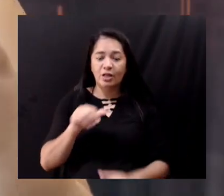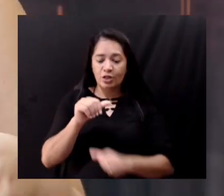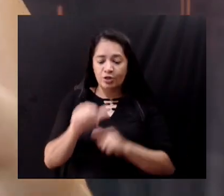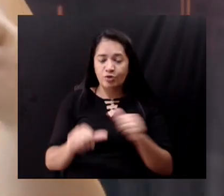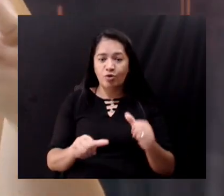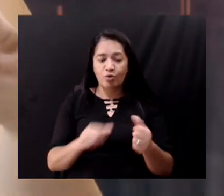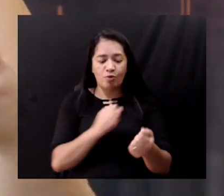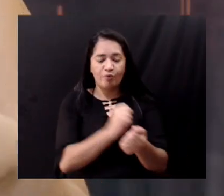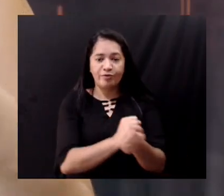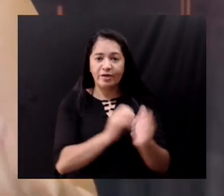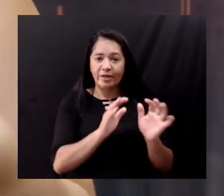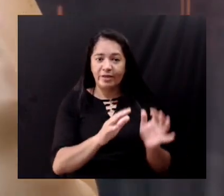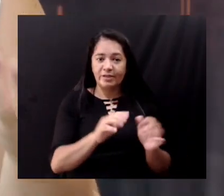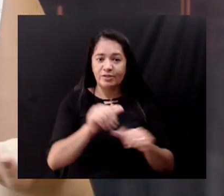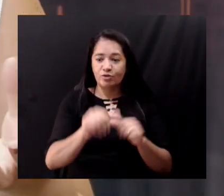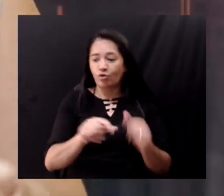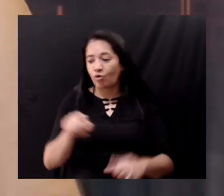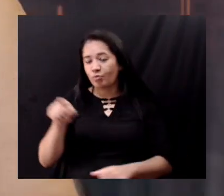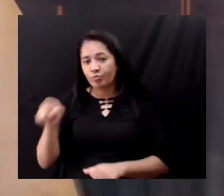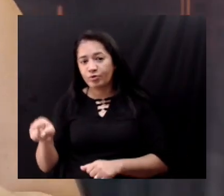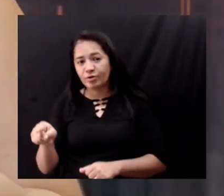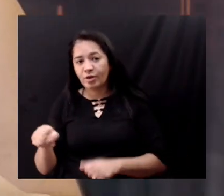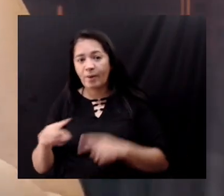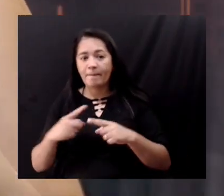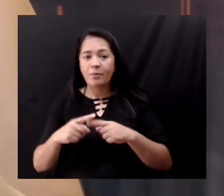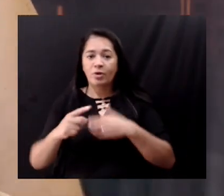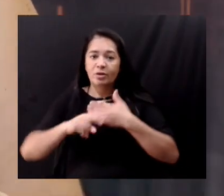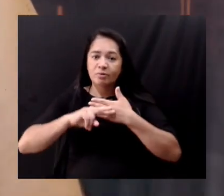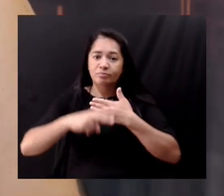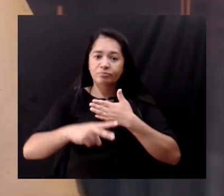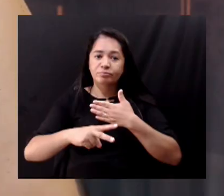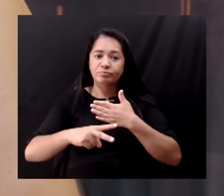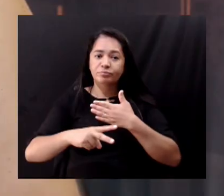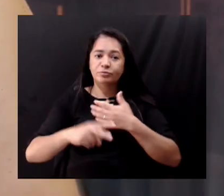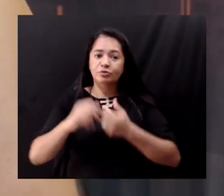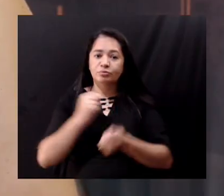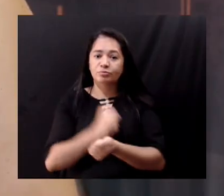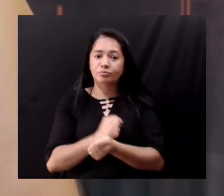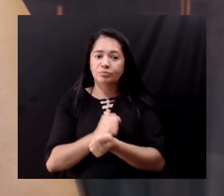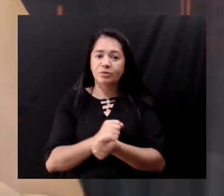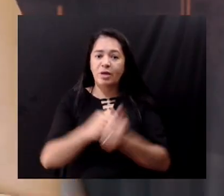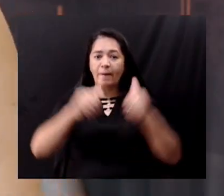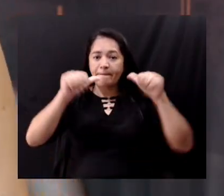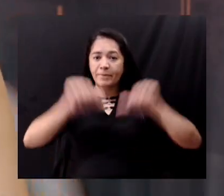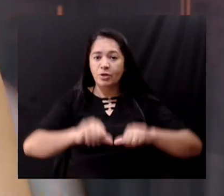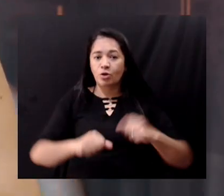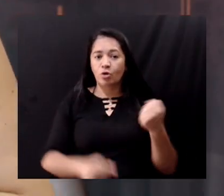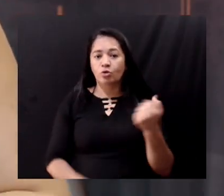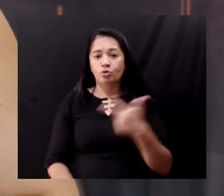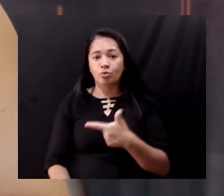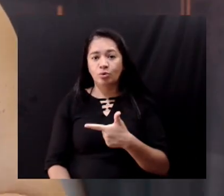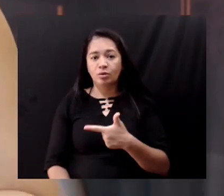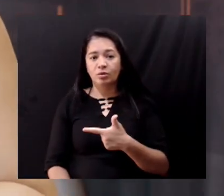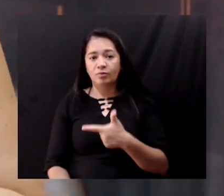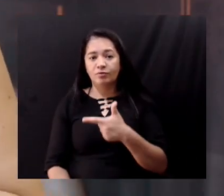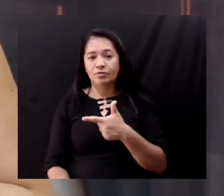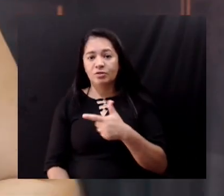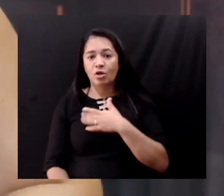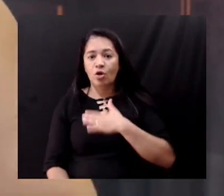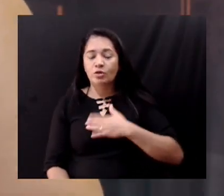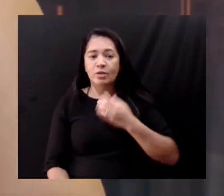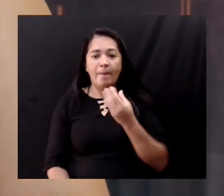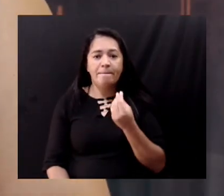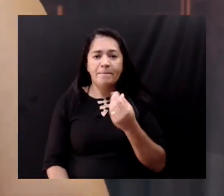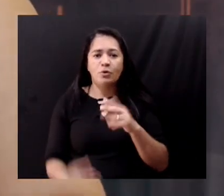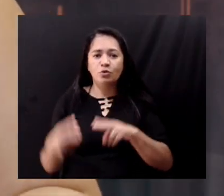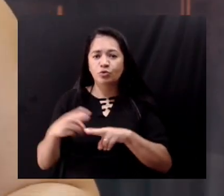as consequências de uma dependência química, ela é muito pior do que, de repente, você gostar muito de um chocolate, abusar um pouquinho